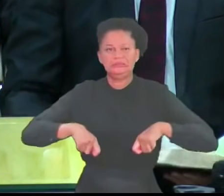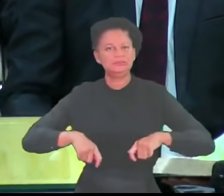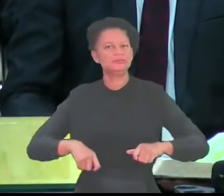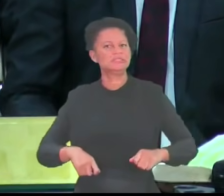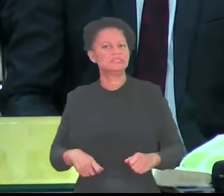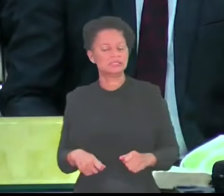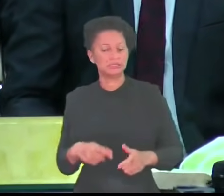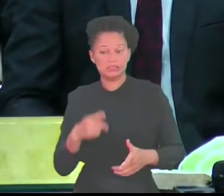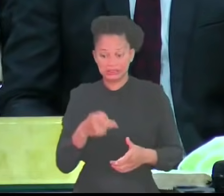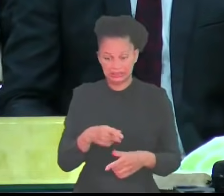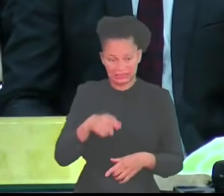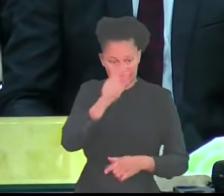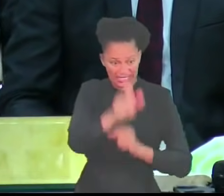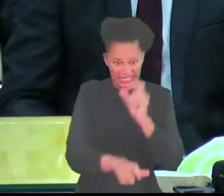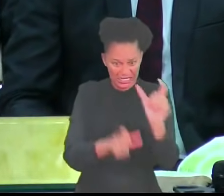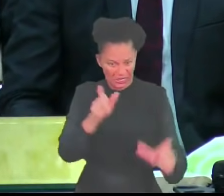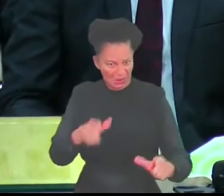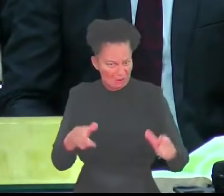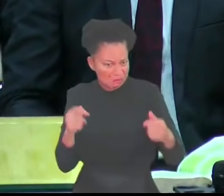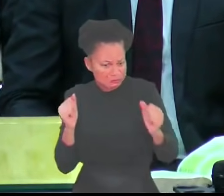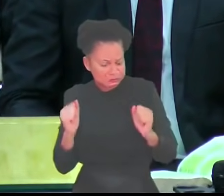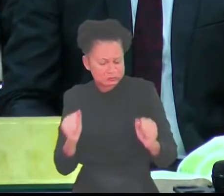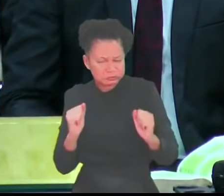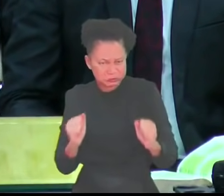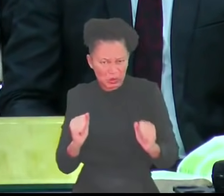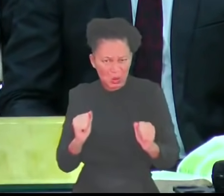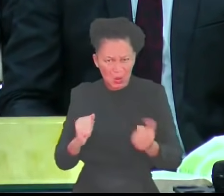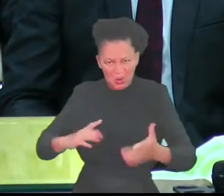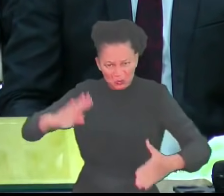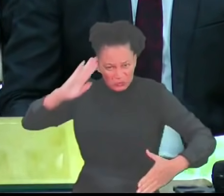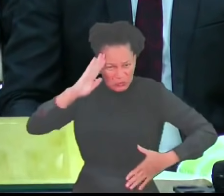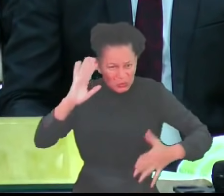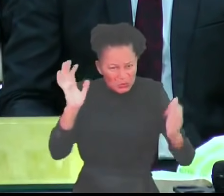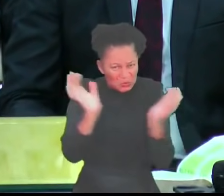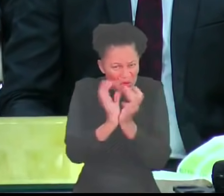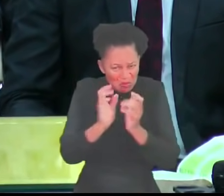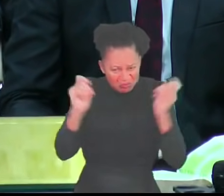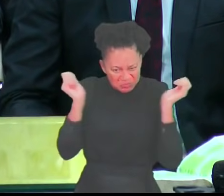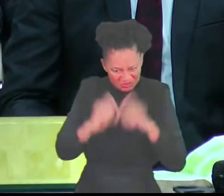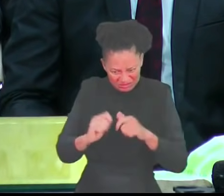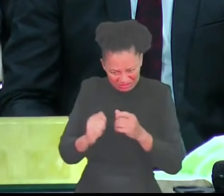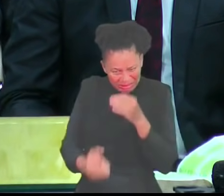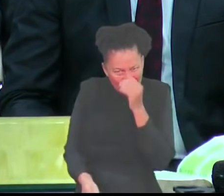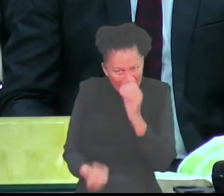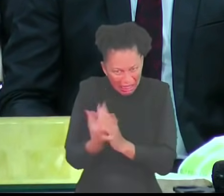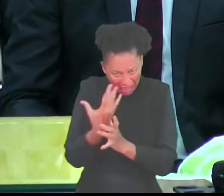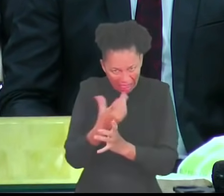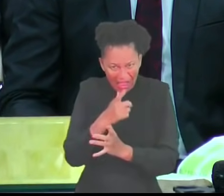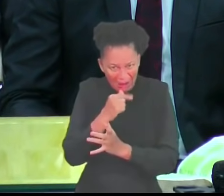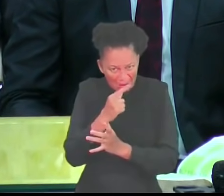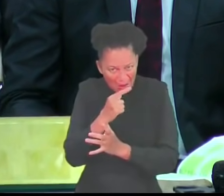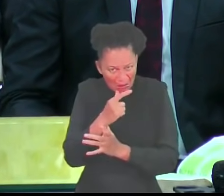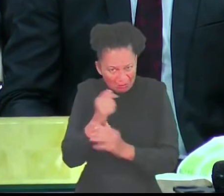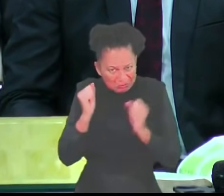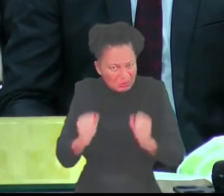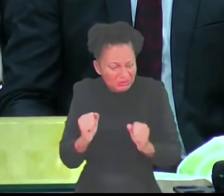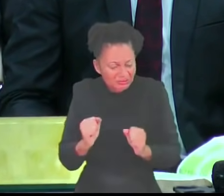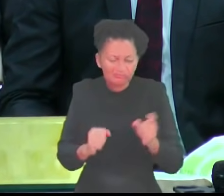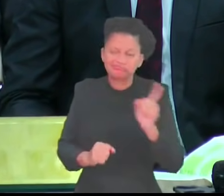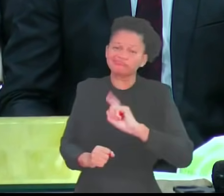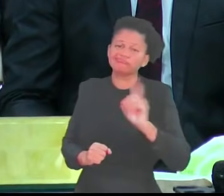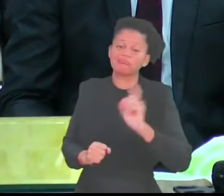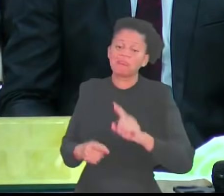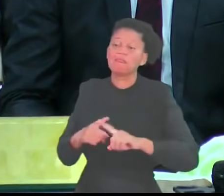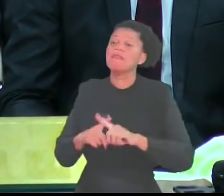Eles podiam fazer aparecer água, os soldados que estavam ali poderiam fazer aparecer água, sim ou não? Não, mas